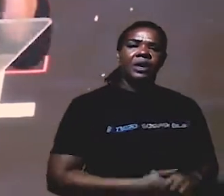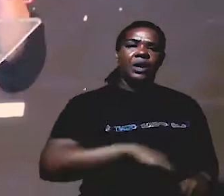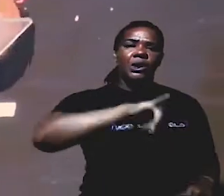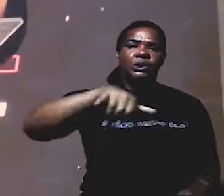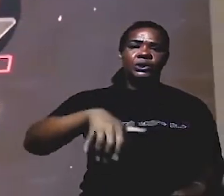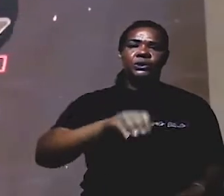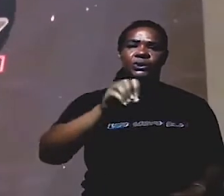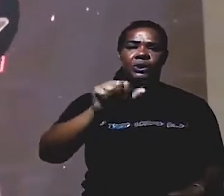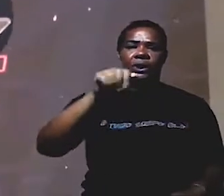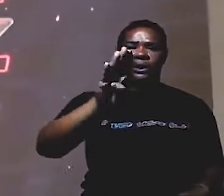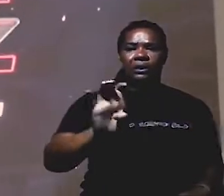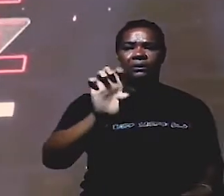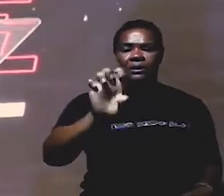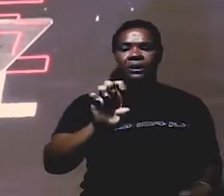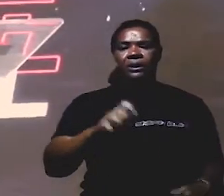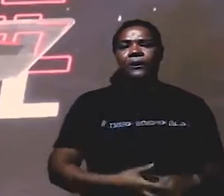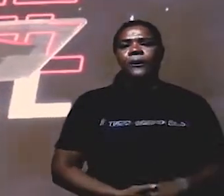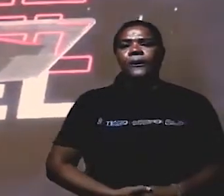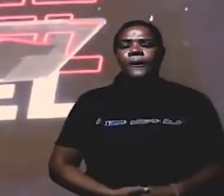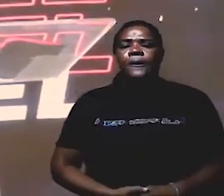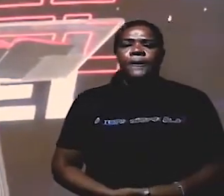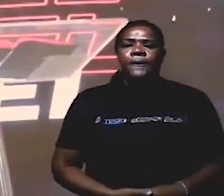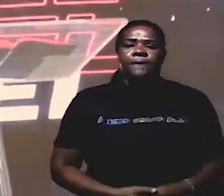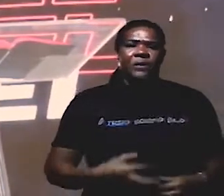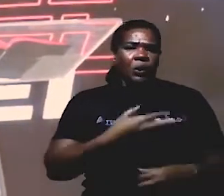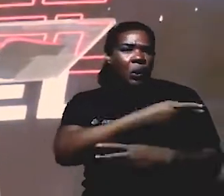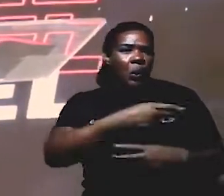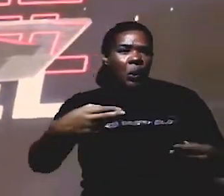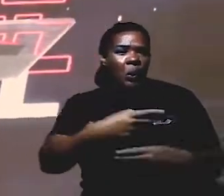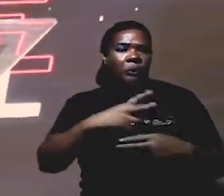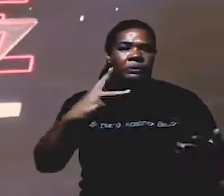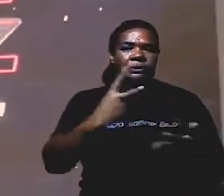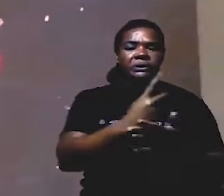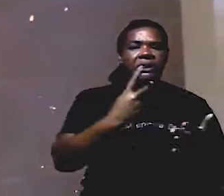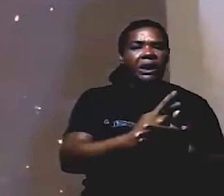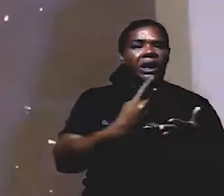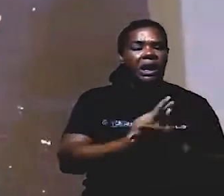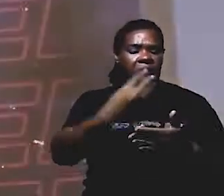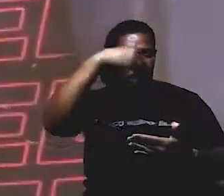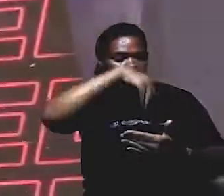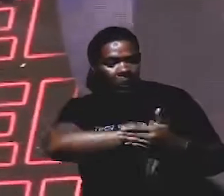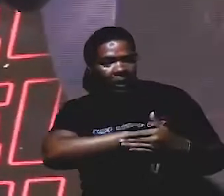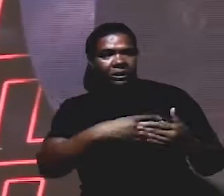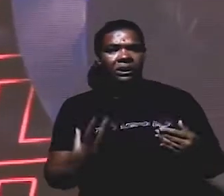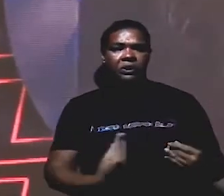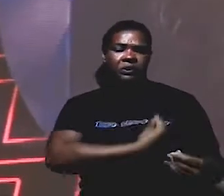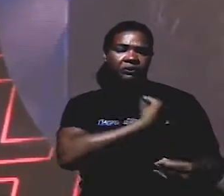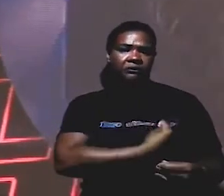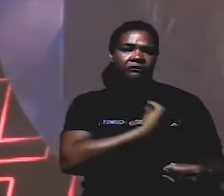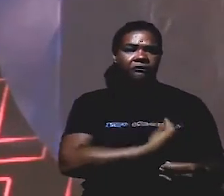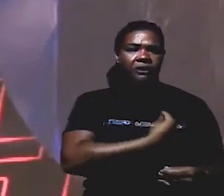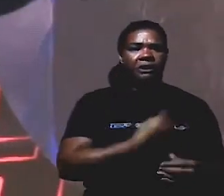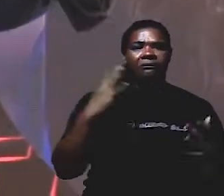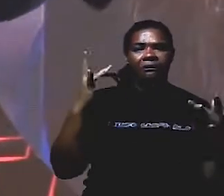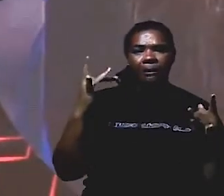Joabe é pendência. Coisinhas mal resolvidas que a gente vai deixando para trás. Namorou, não